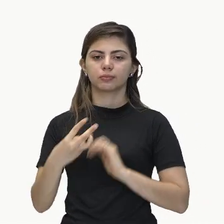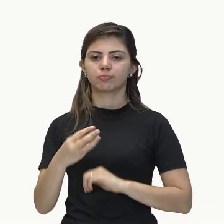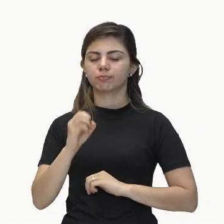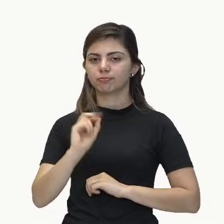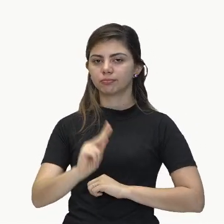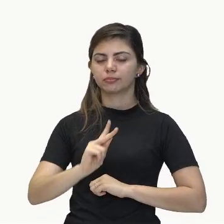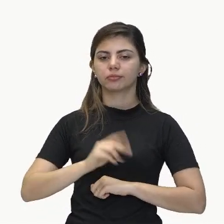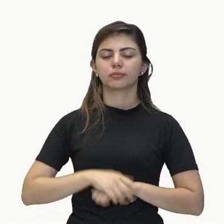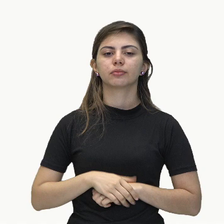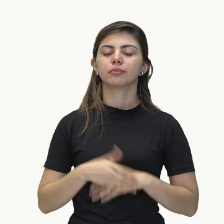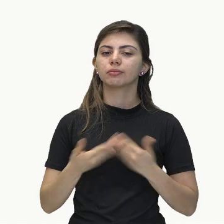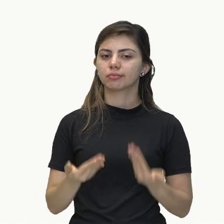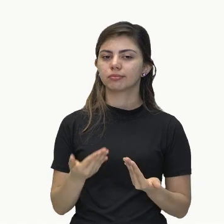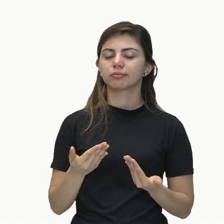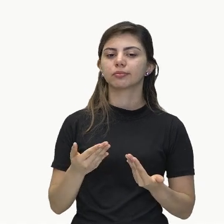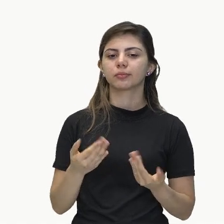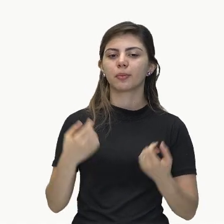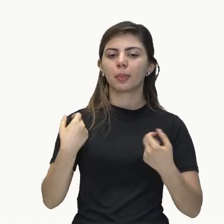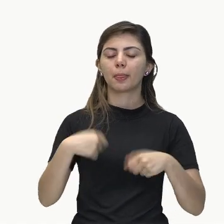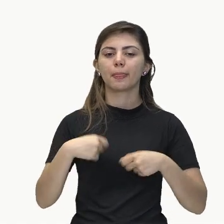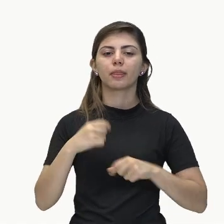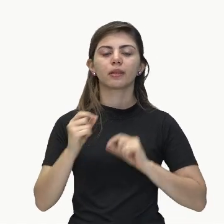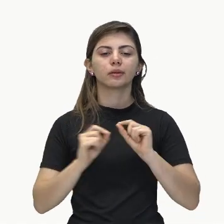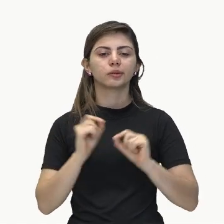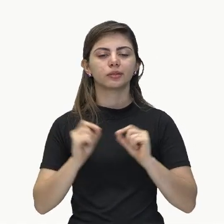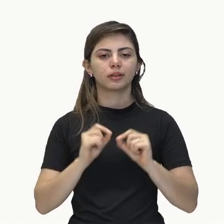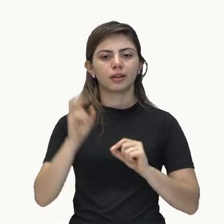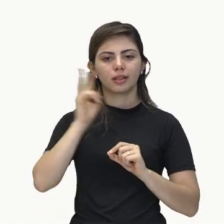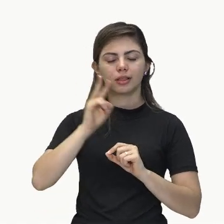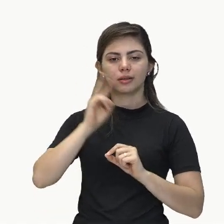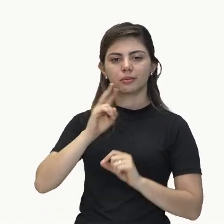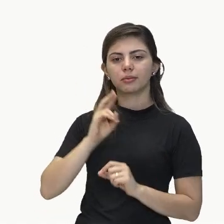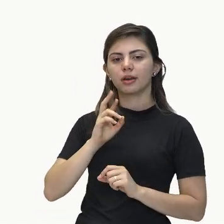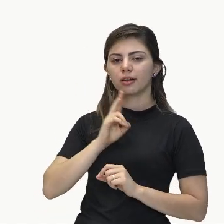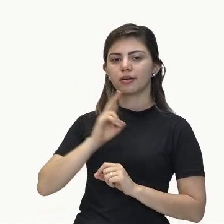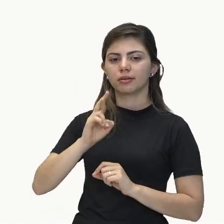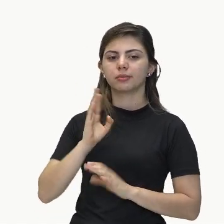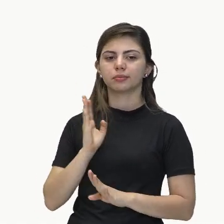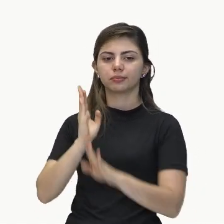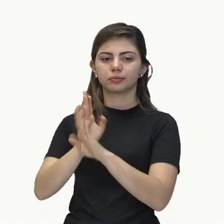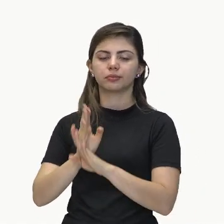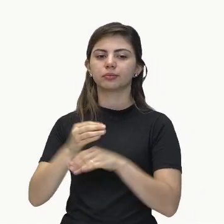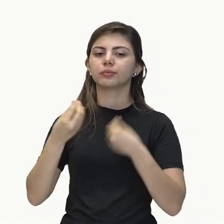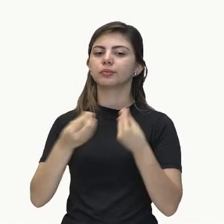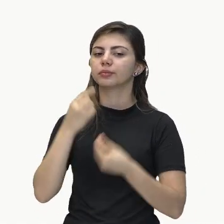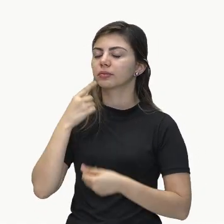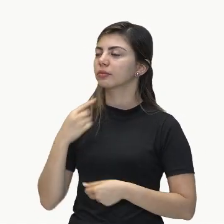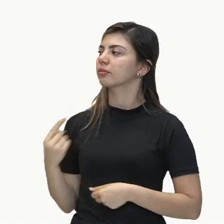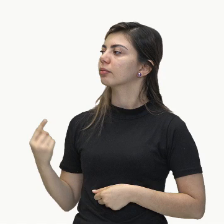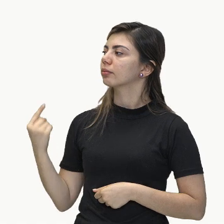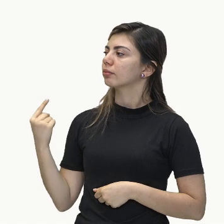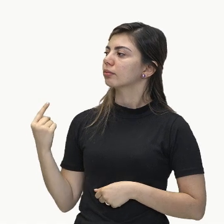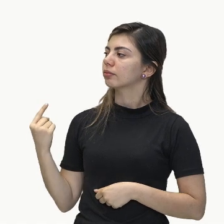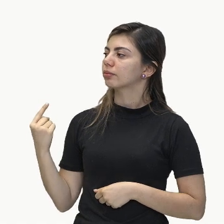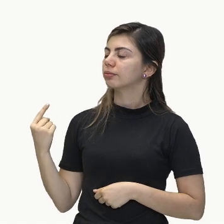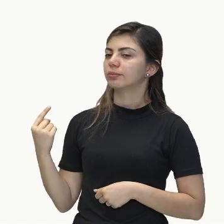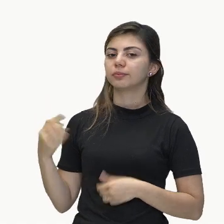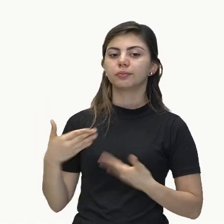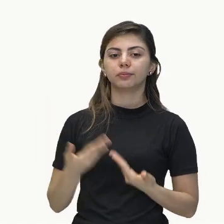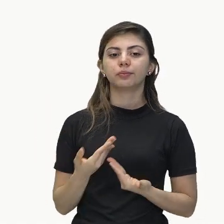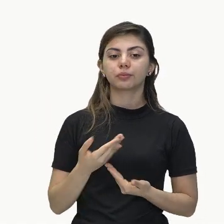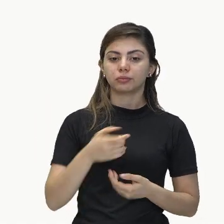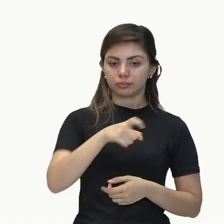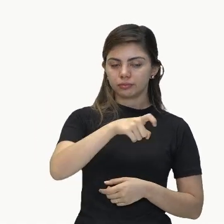Ok? Nosso sistema precisa apresentar um conjunto de solução. Então, aqui meu conjunto de solução será quem? Primeiro o valor